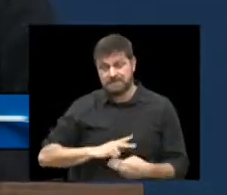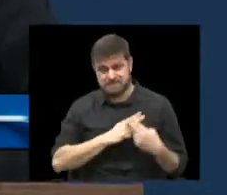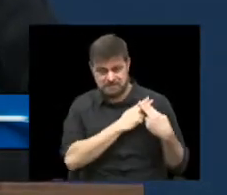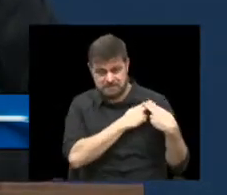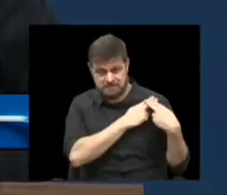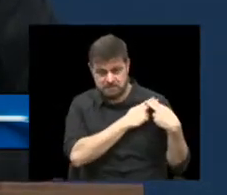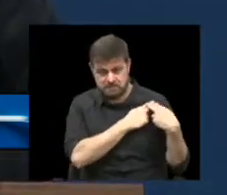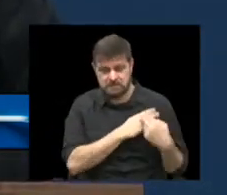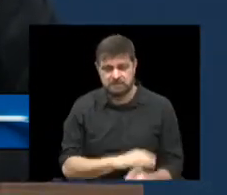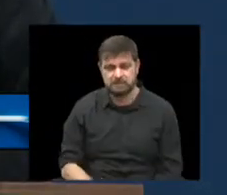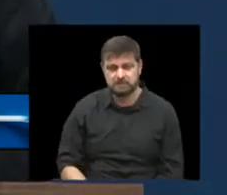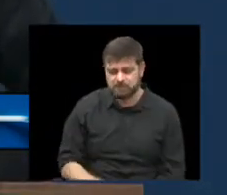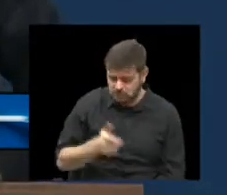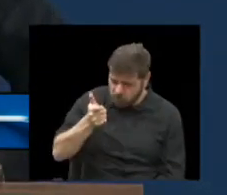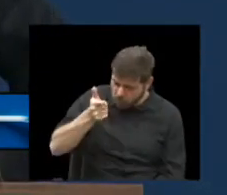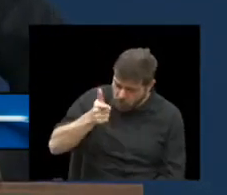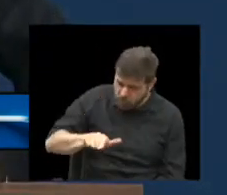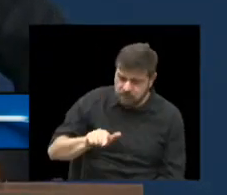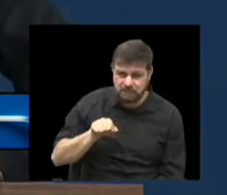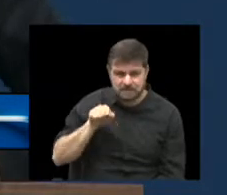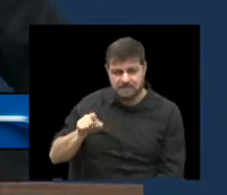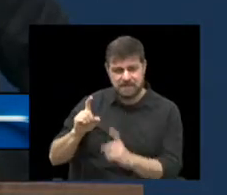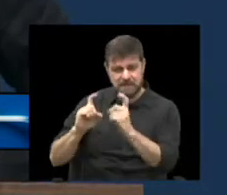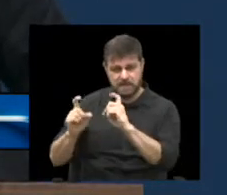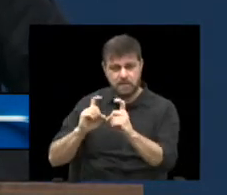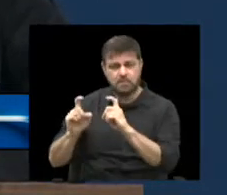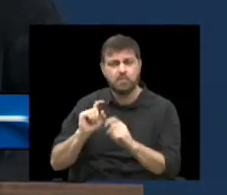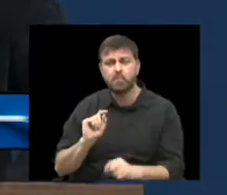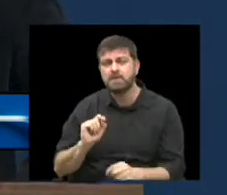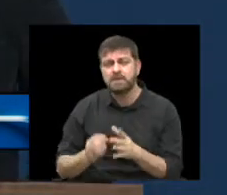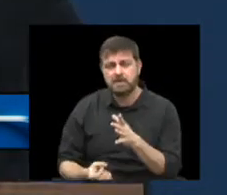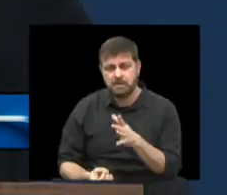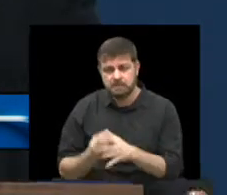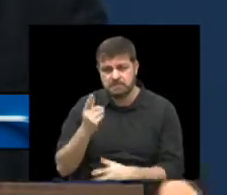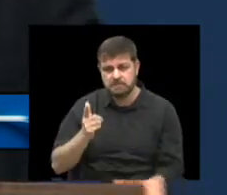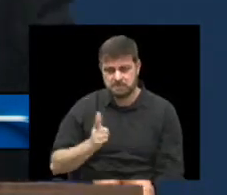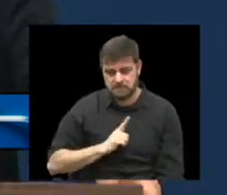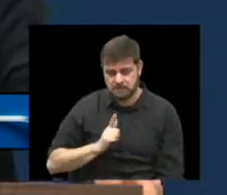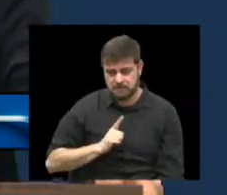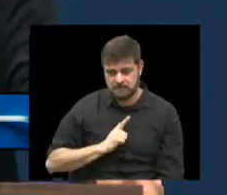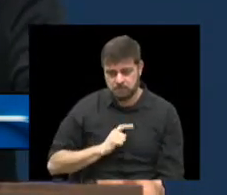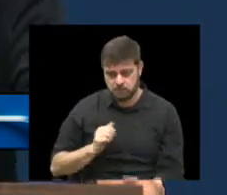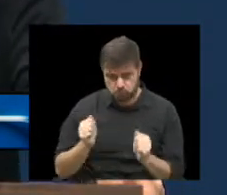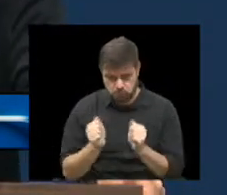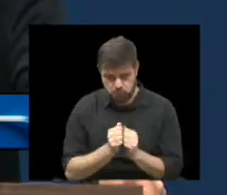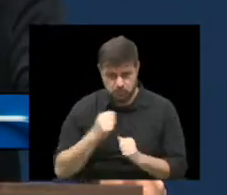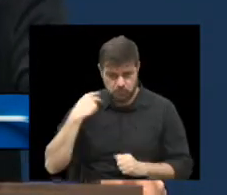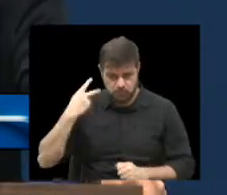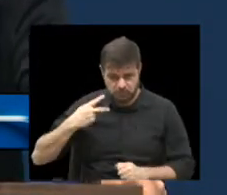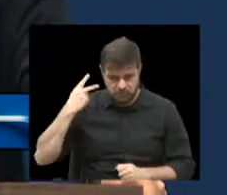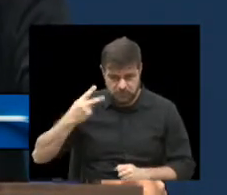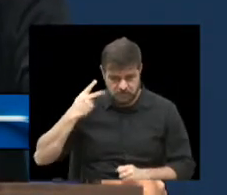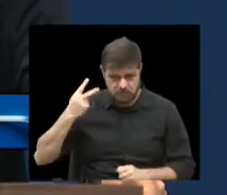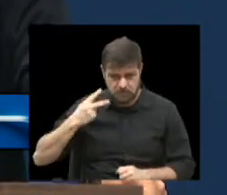vez mais, tivemos a oportunidade de recepcionar, juntamente com os vereadores presentes,